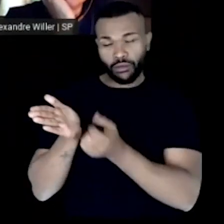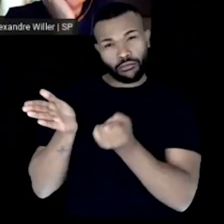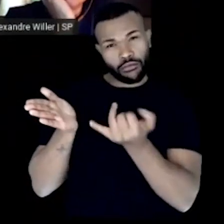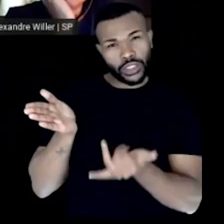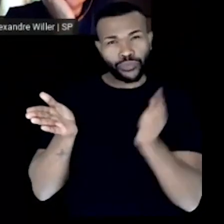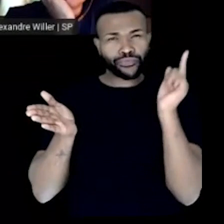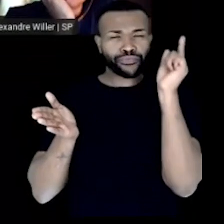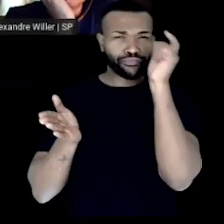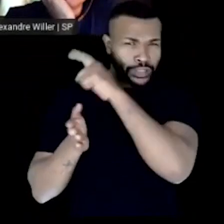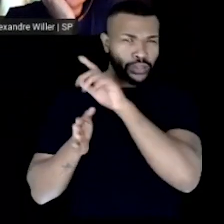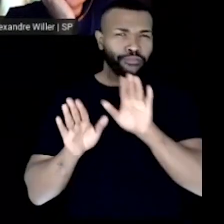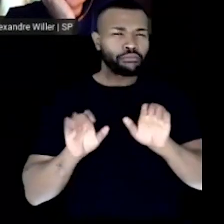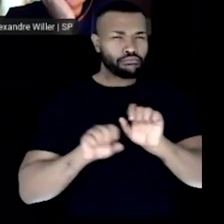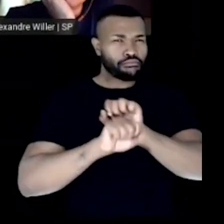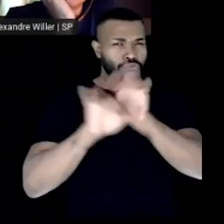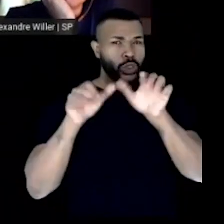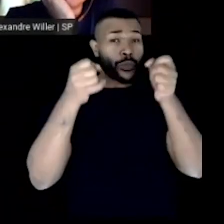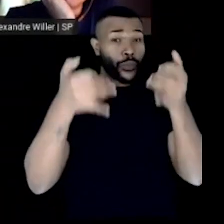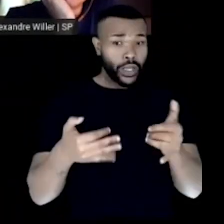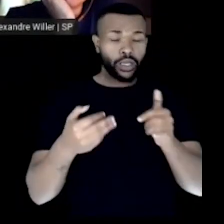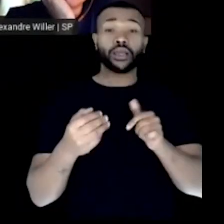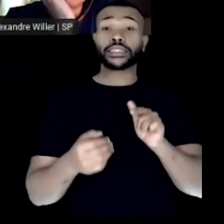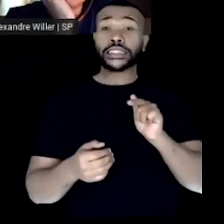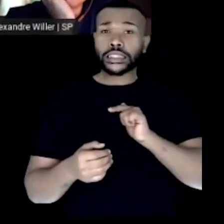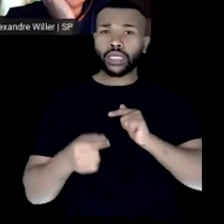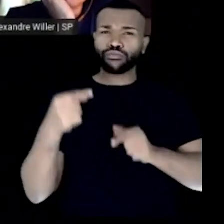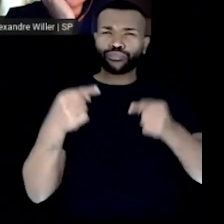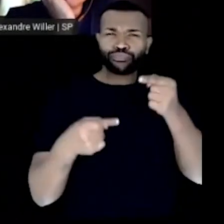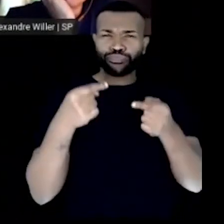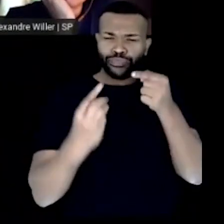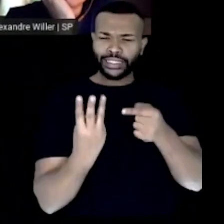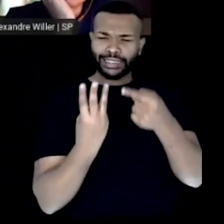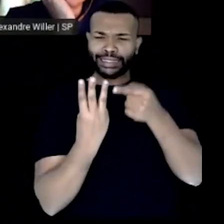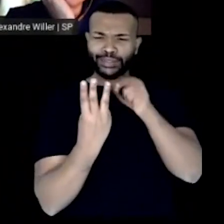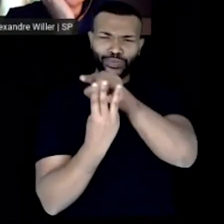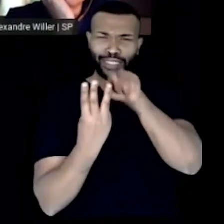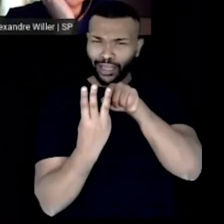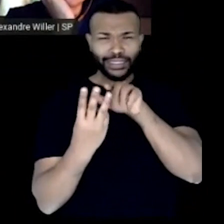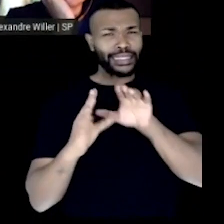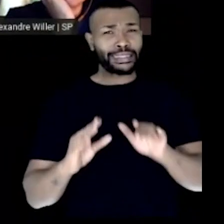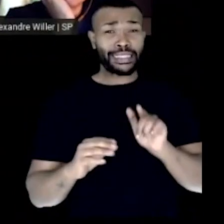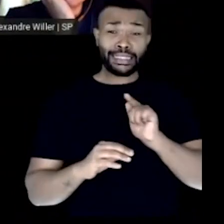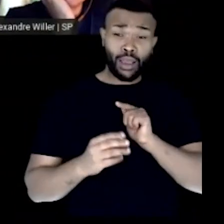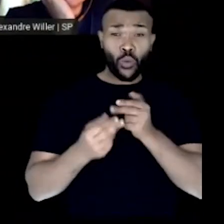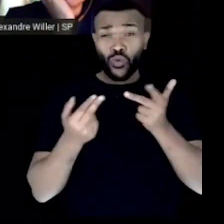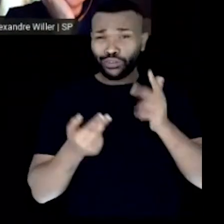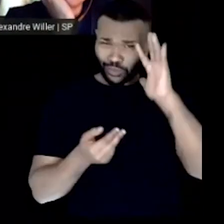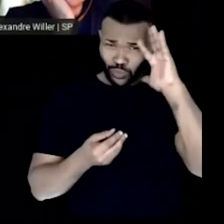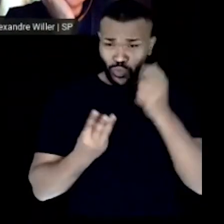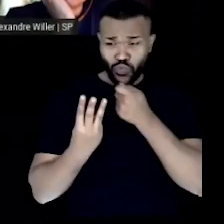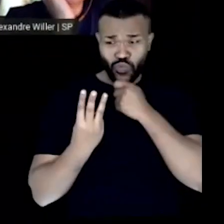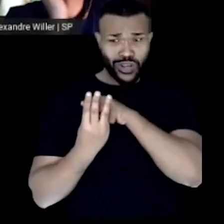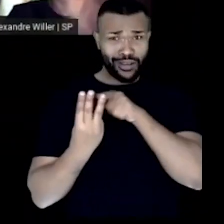Quando logo no início de Frontispício fica claro, né, que há um desentendimento entre eles, há uma questão